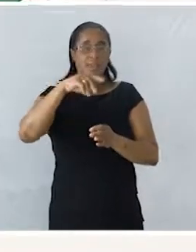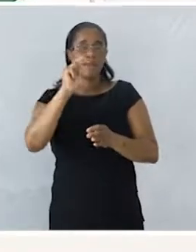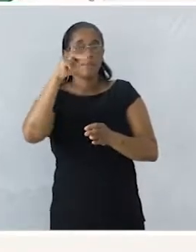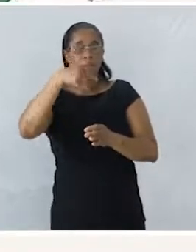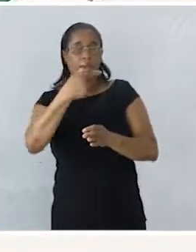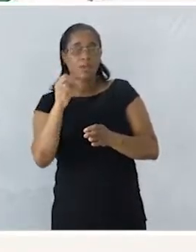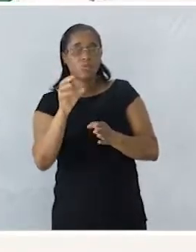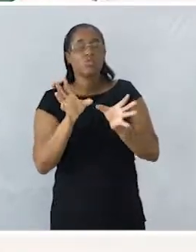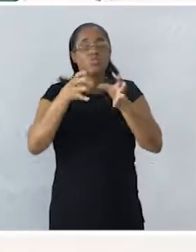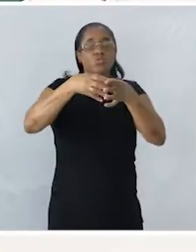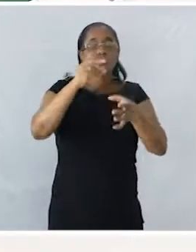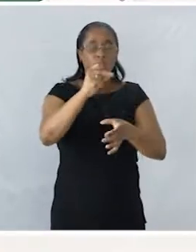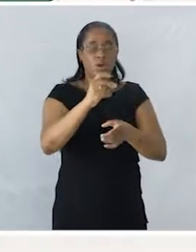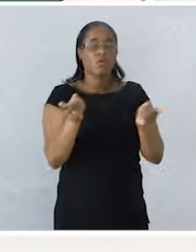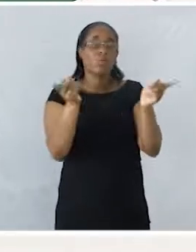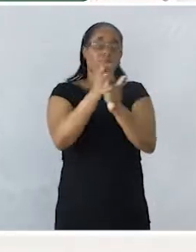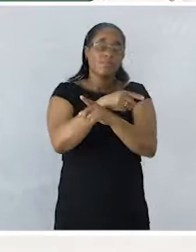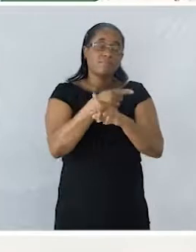contrário do número 5,